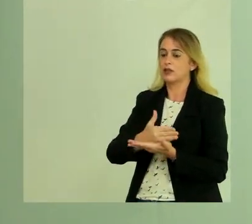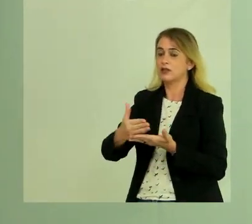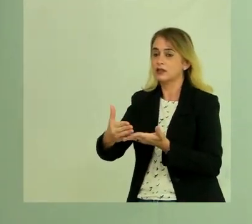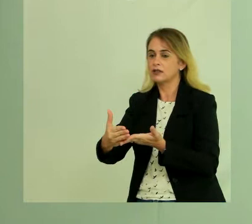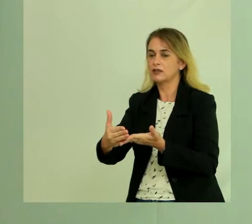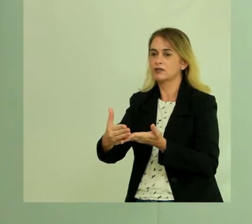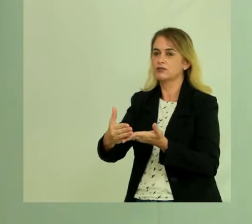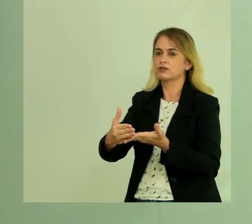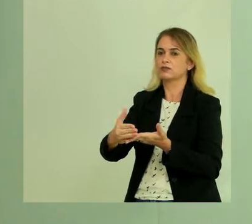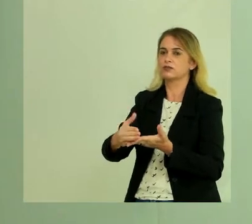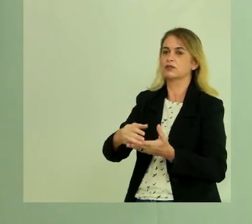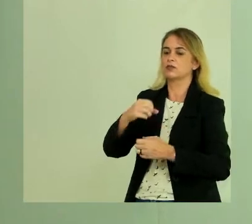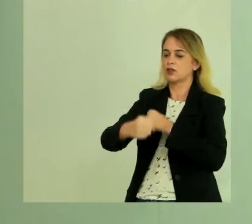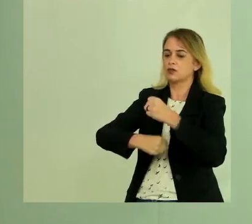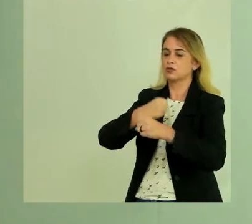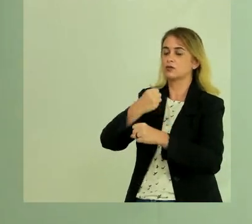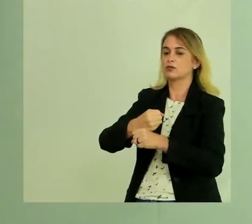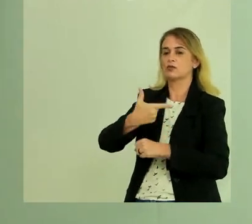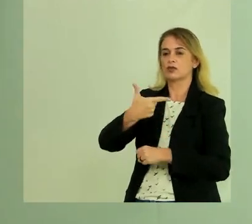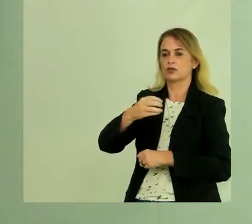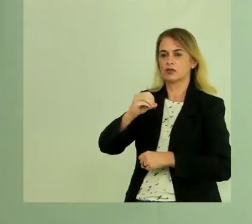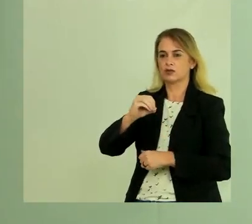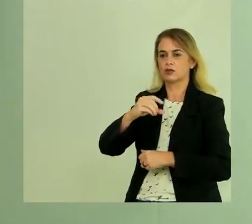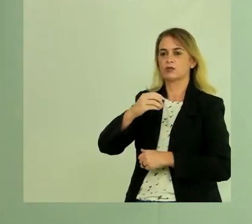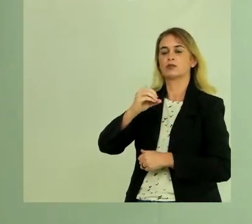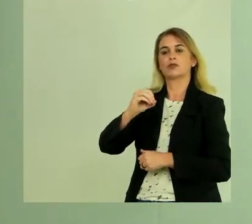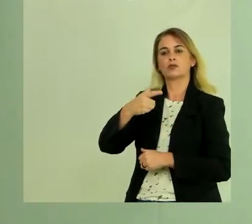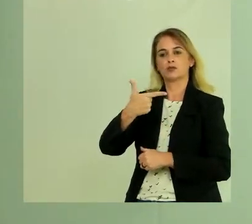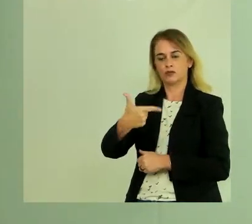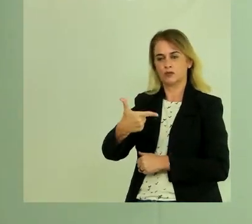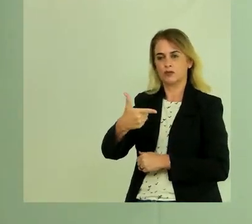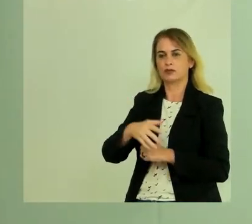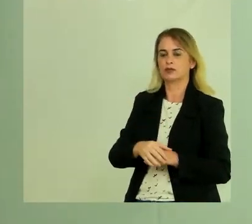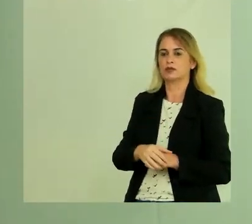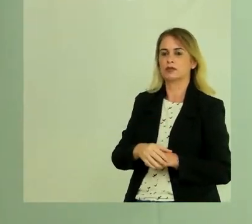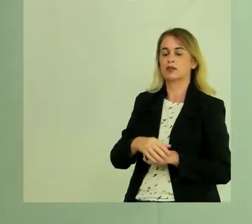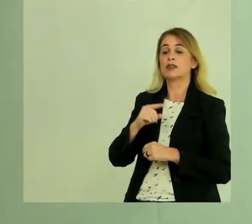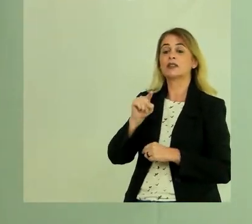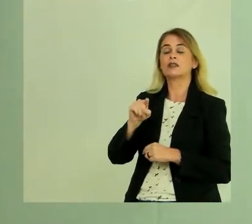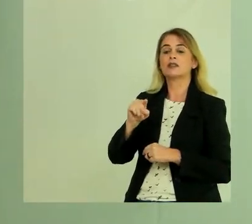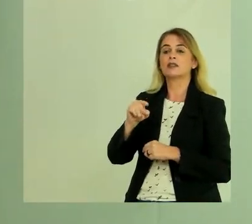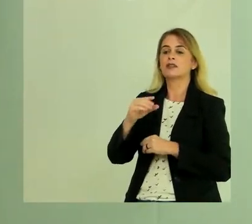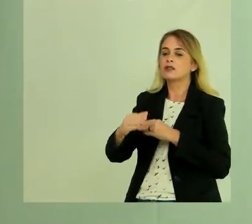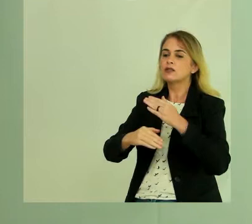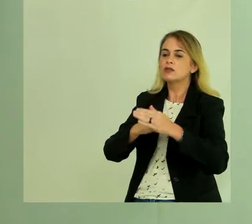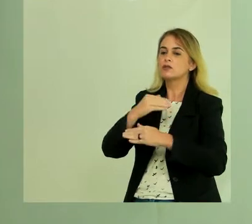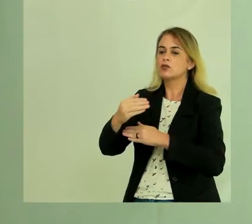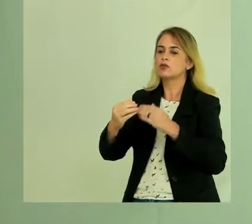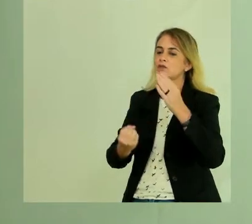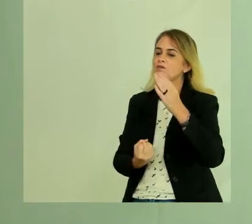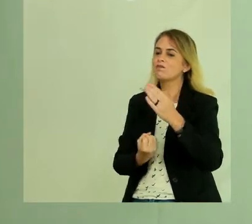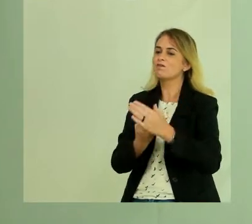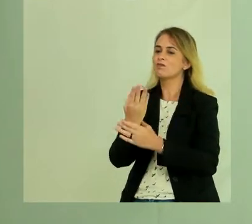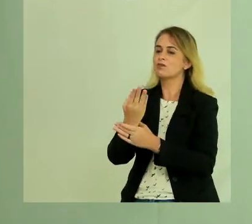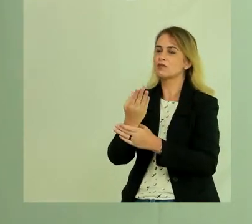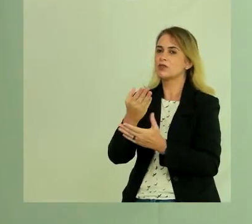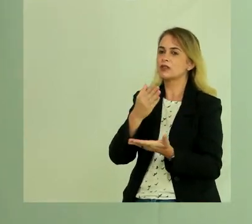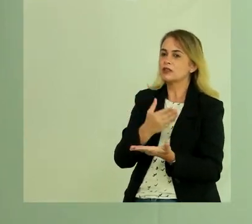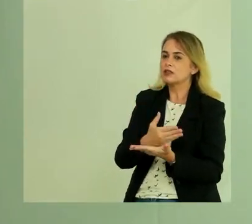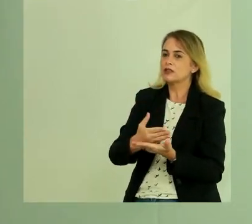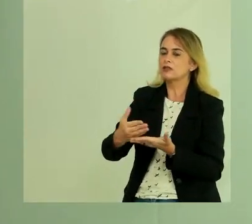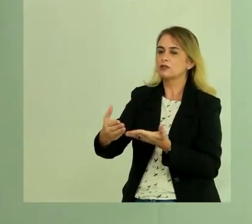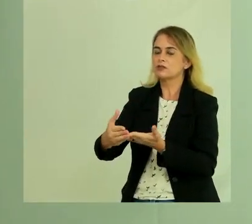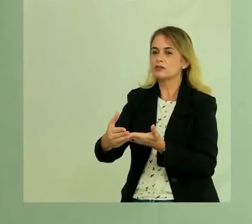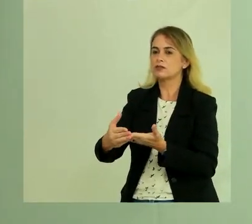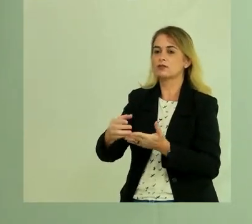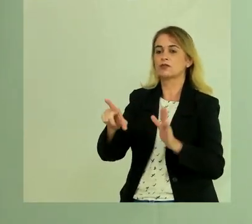10.436 do ano de 2002. Teve que ser revogado esse decreto porque na Lei